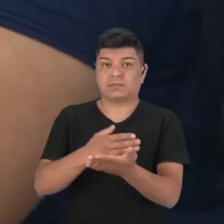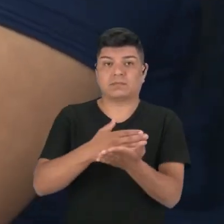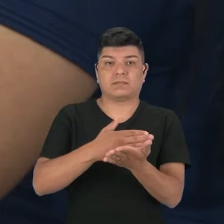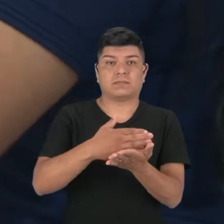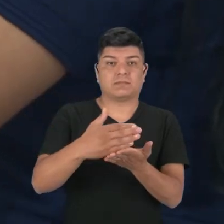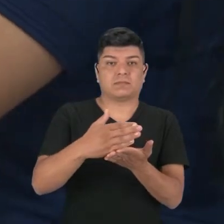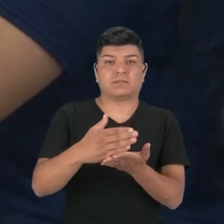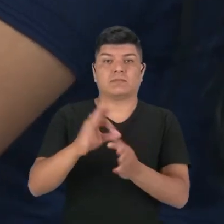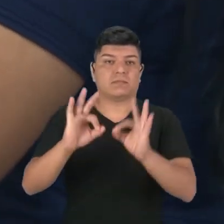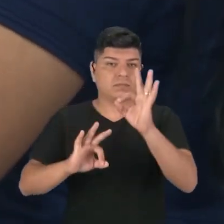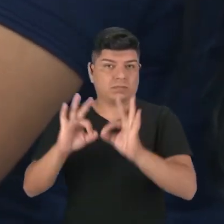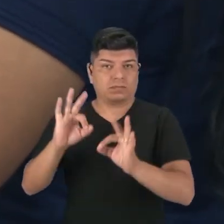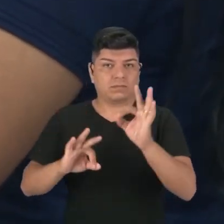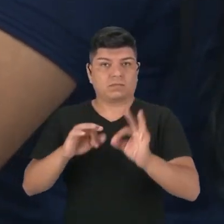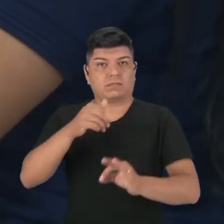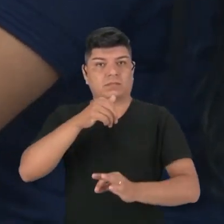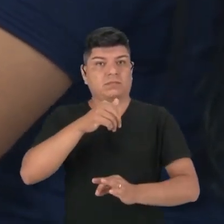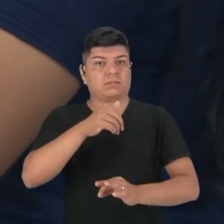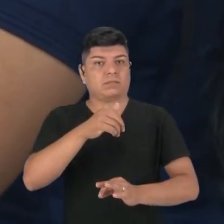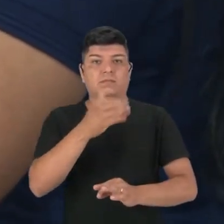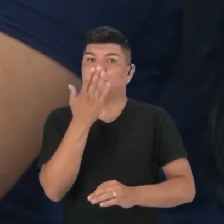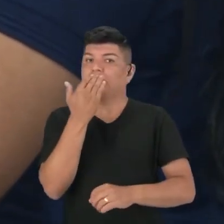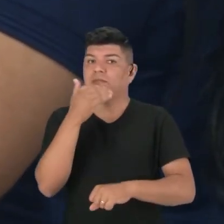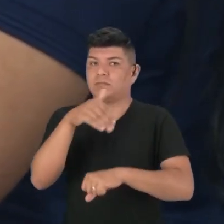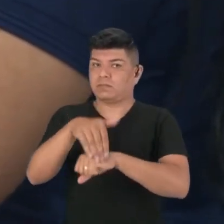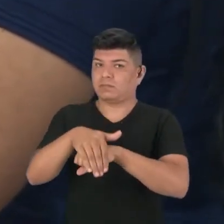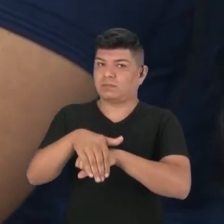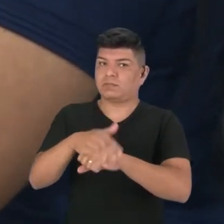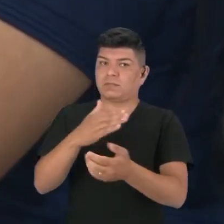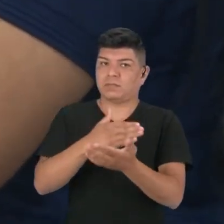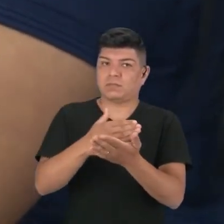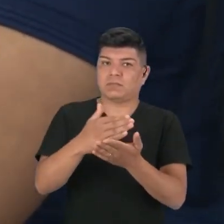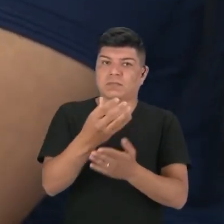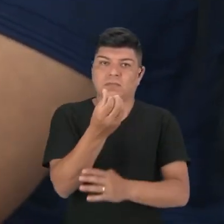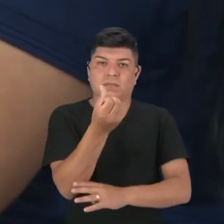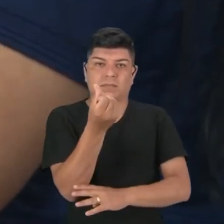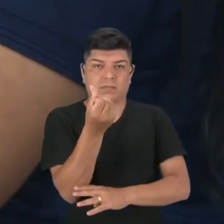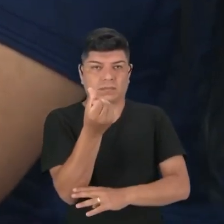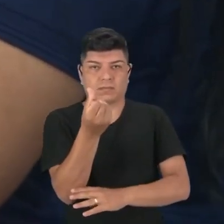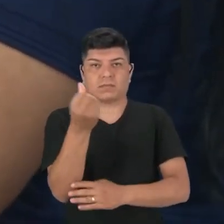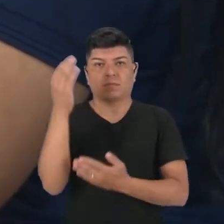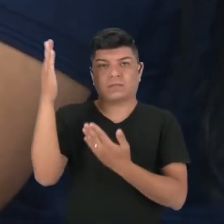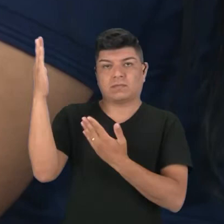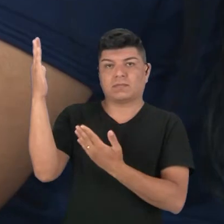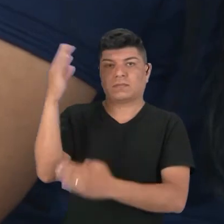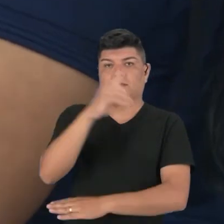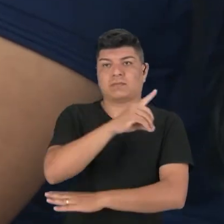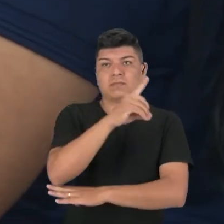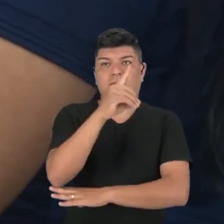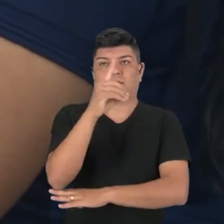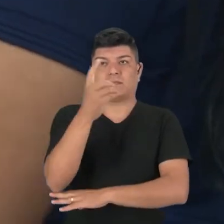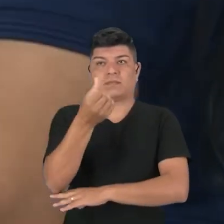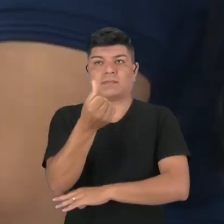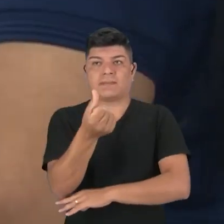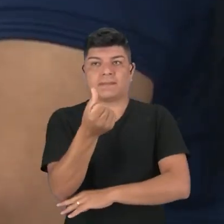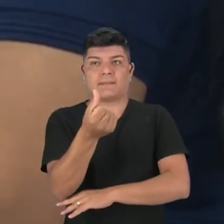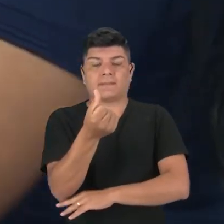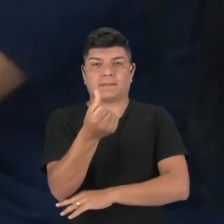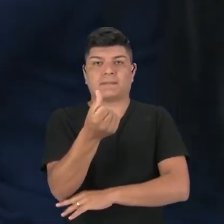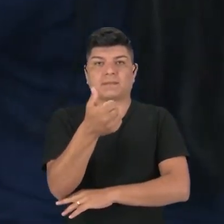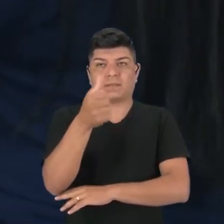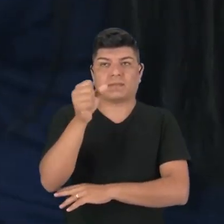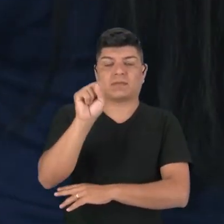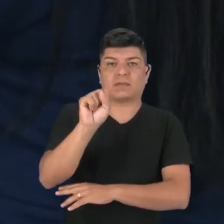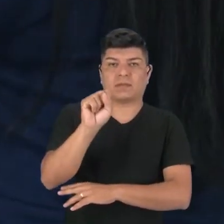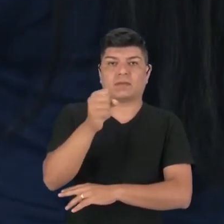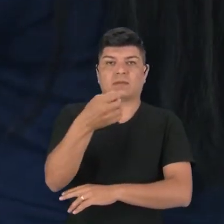preparou o jantar. Ela começou a preparar o jantar, aliás, às 18 horas, ó. Ponteiro aqui, ó, 6 horas, né, 18 horas